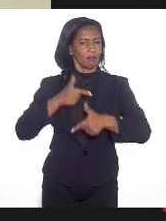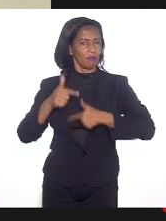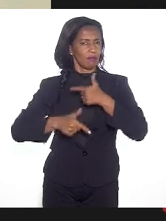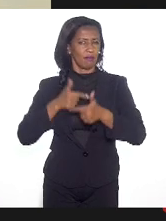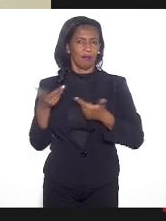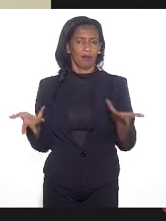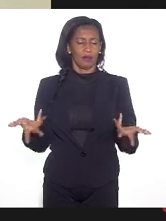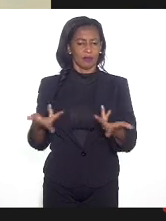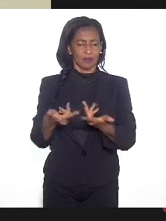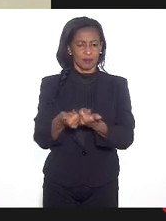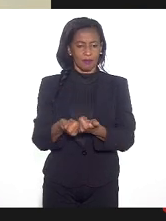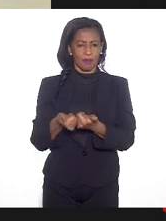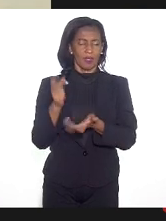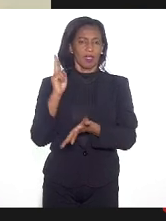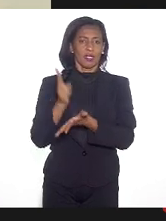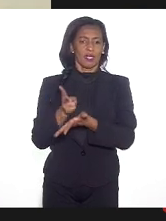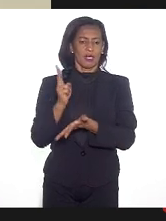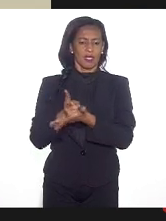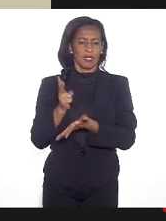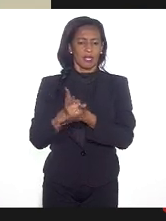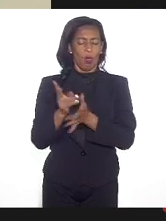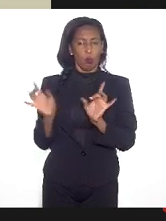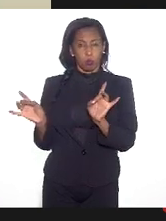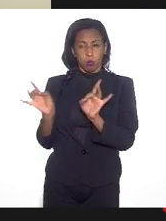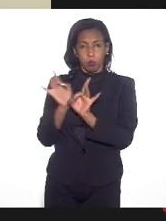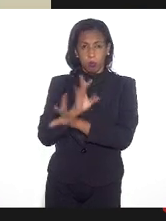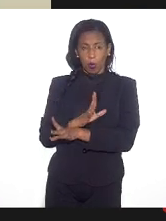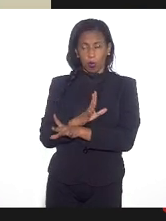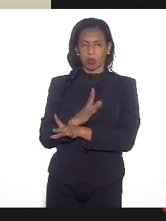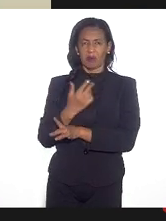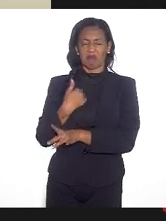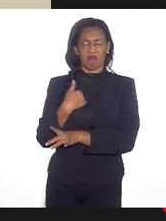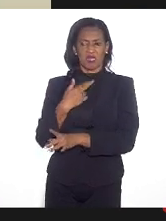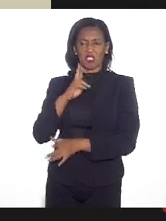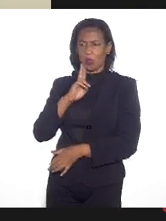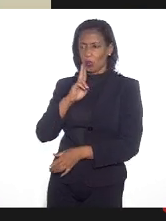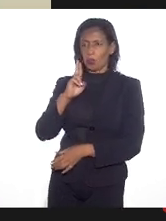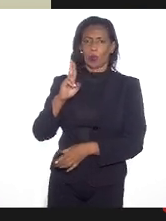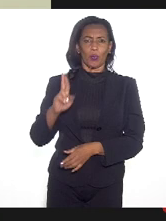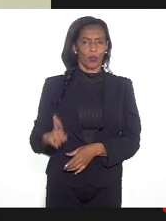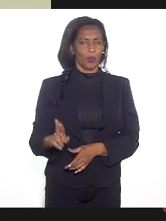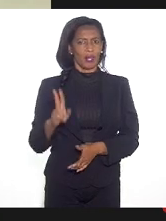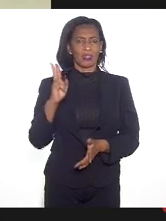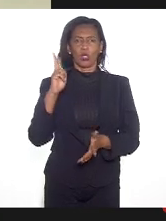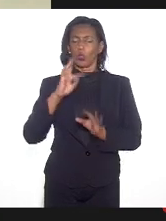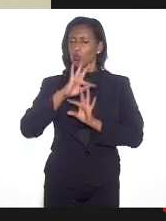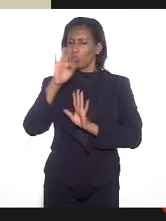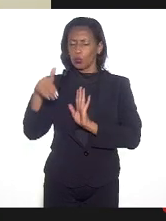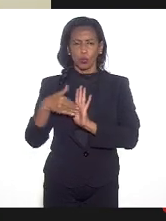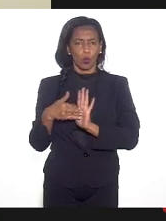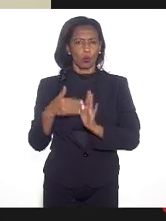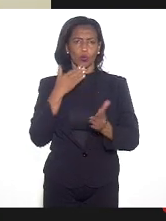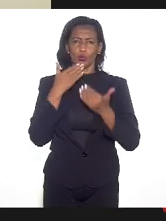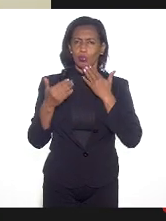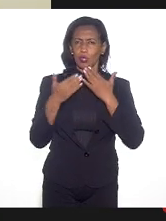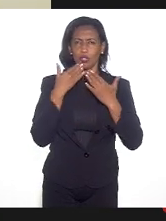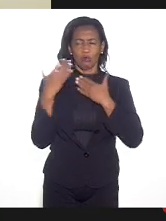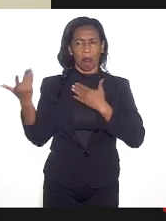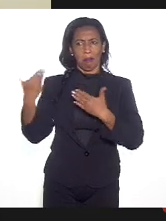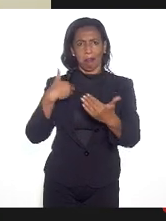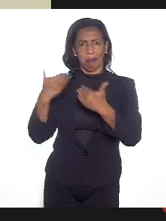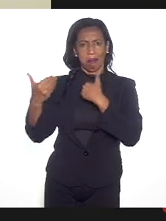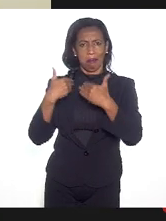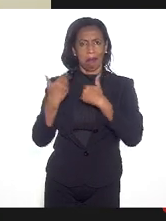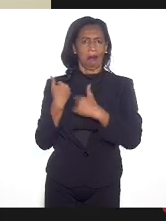sensacional. Todas as vezes que eu ligo para ele, prontamente me atende, me dá resposta a todas as demandas quando vem chegando. A gente